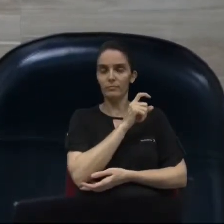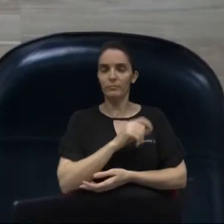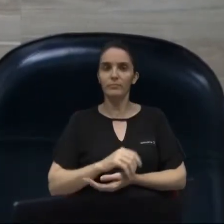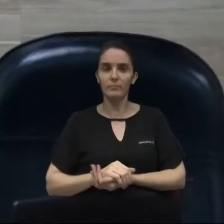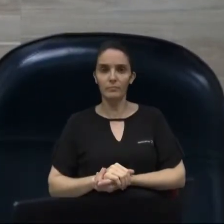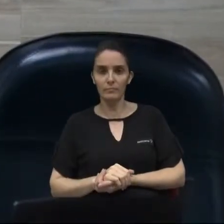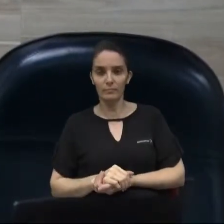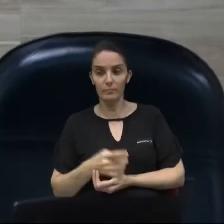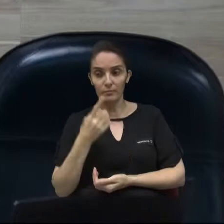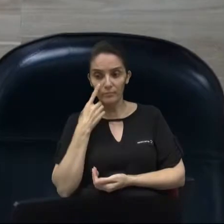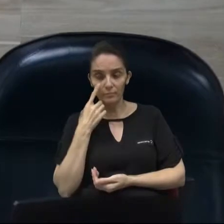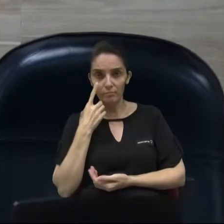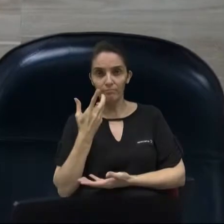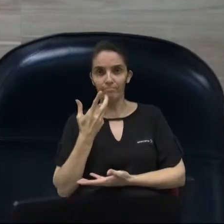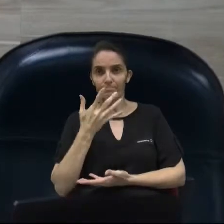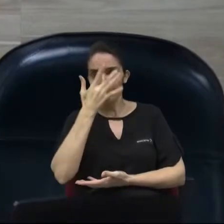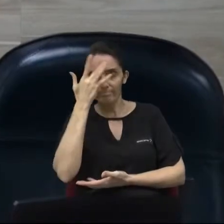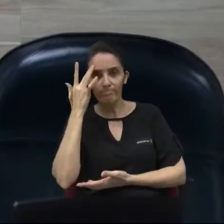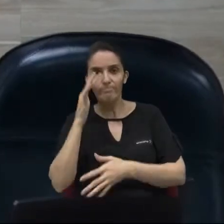é ver aquela cena.